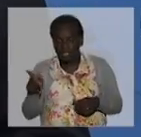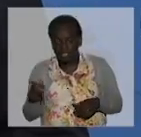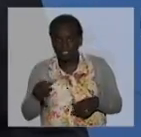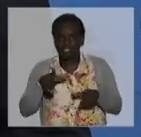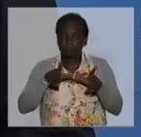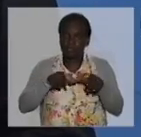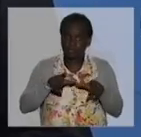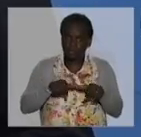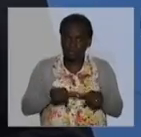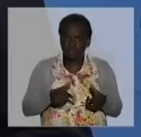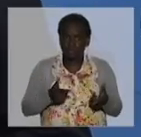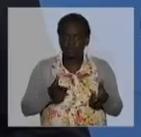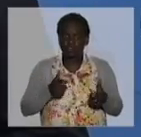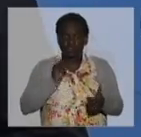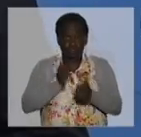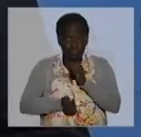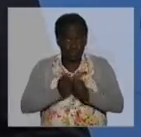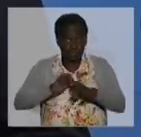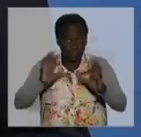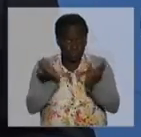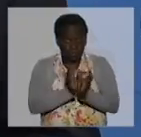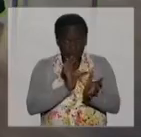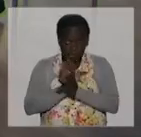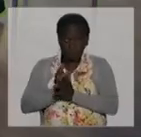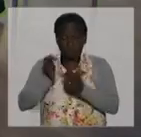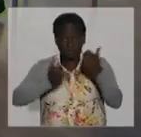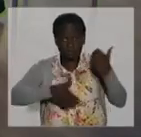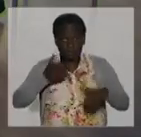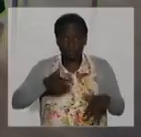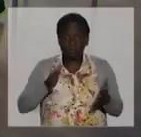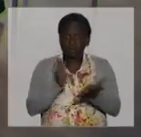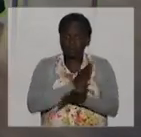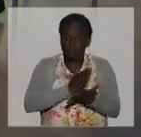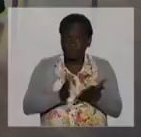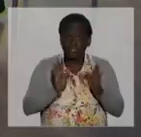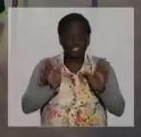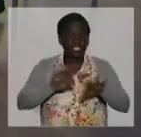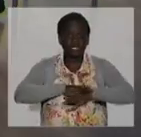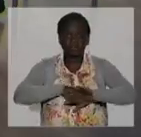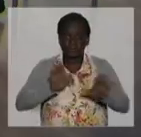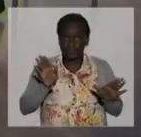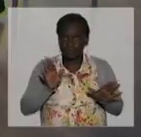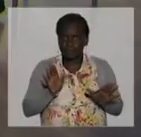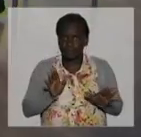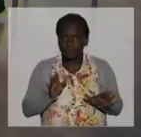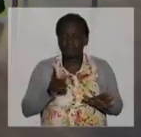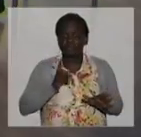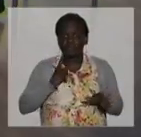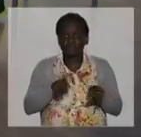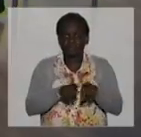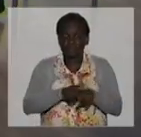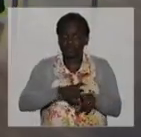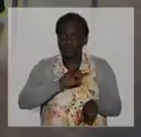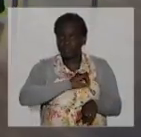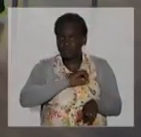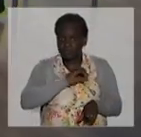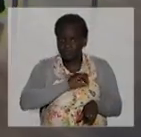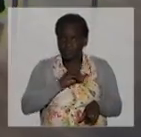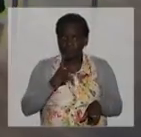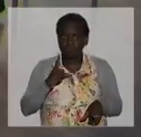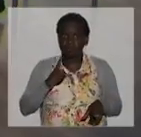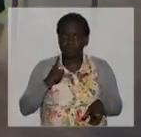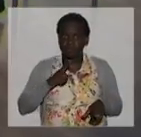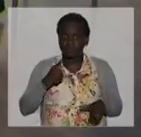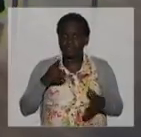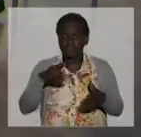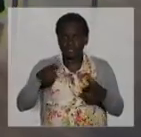próprio Bangu, clubes de futebol que vou citar, até clubes que já desapareceram. Temos também o Olaria, que está aí também com